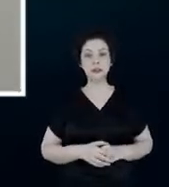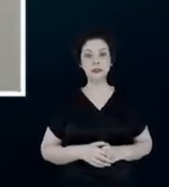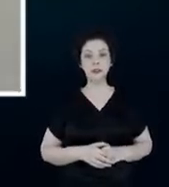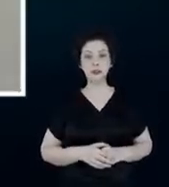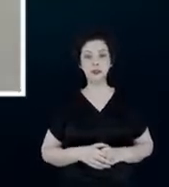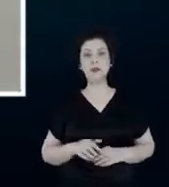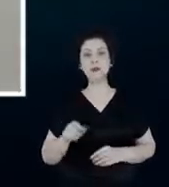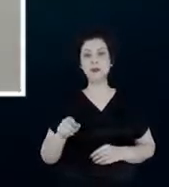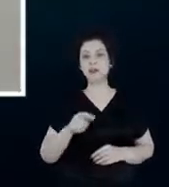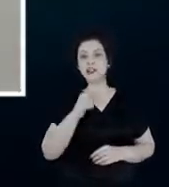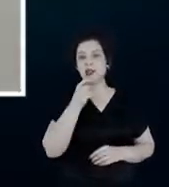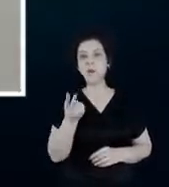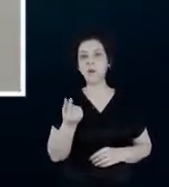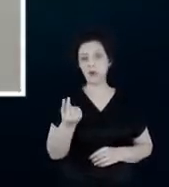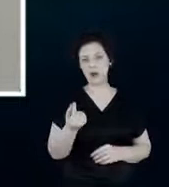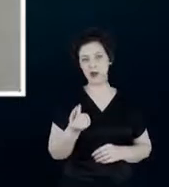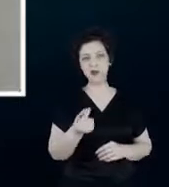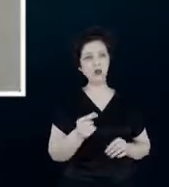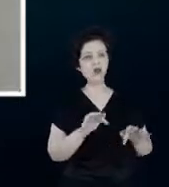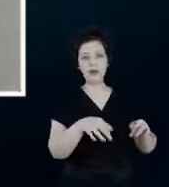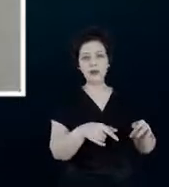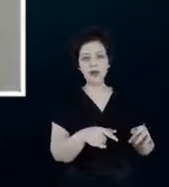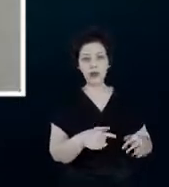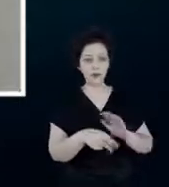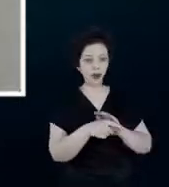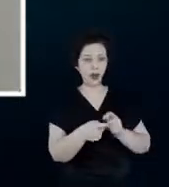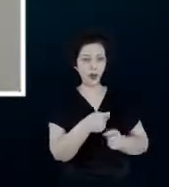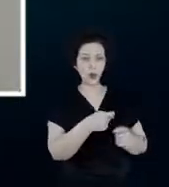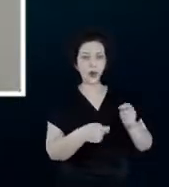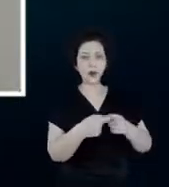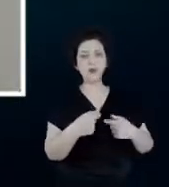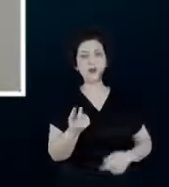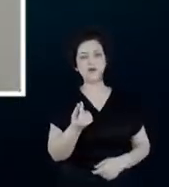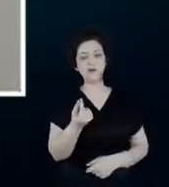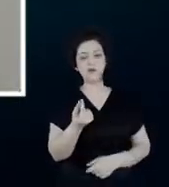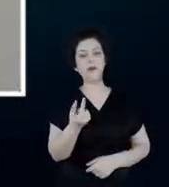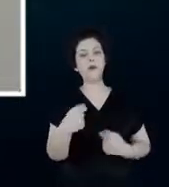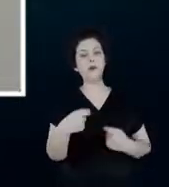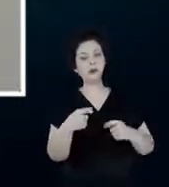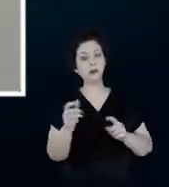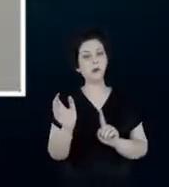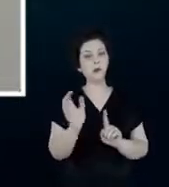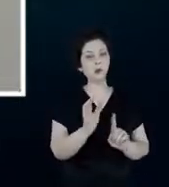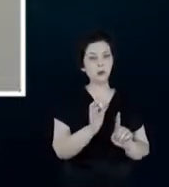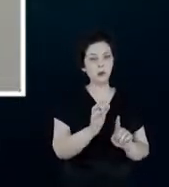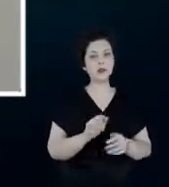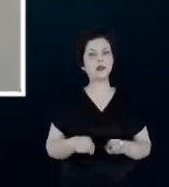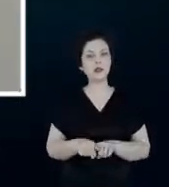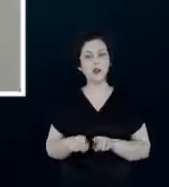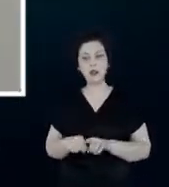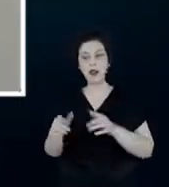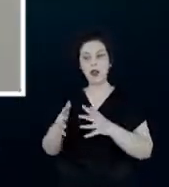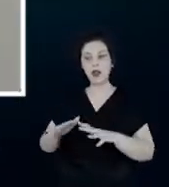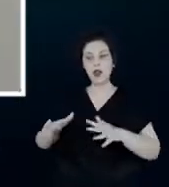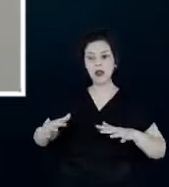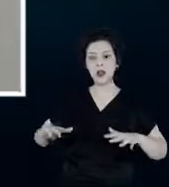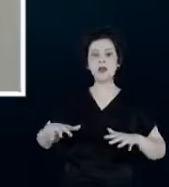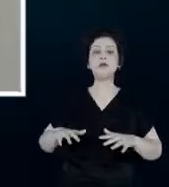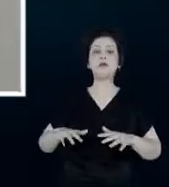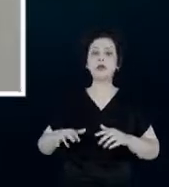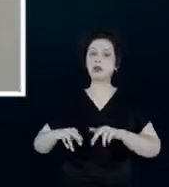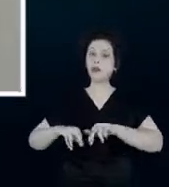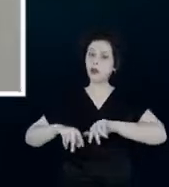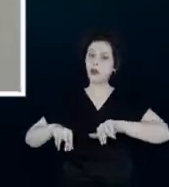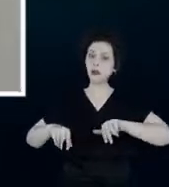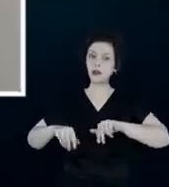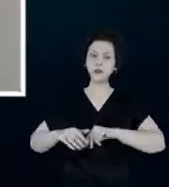sobre o preço da energia, no final das contas, né, para a economia, eles têm que estar bastante refletidos nessas discussões sobre recursos hídricos também. E no mais,